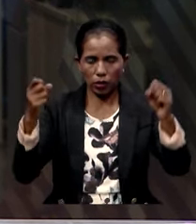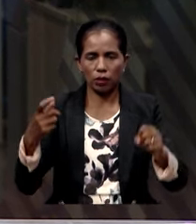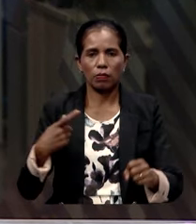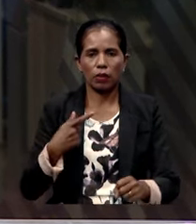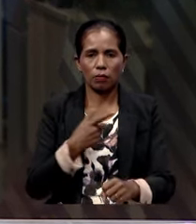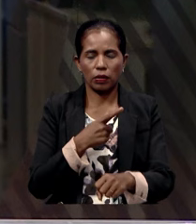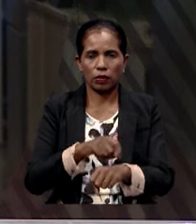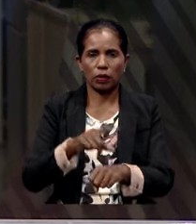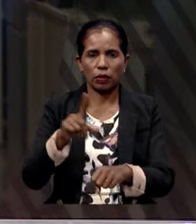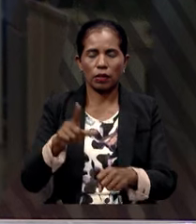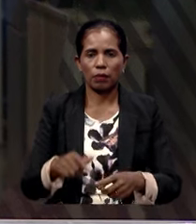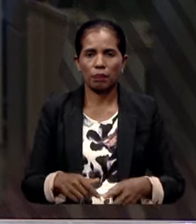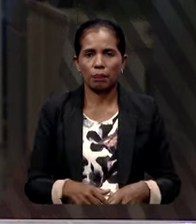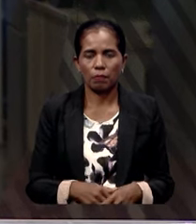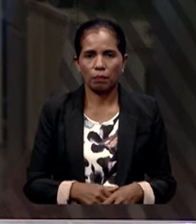Nacional.